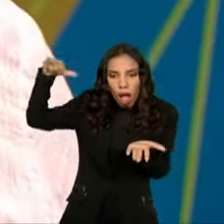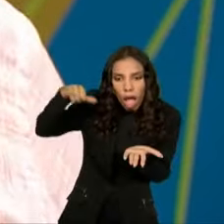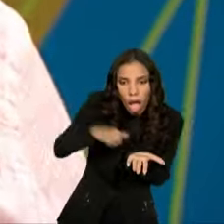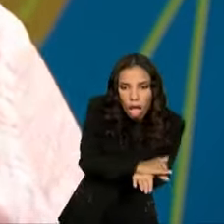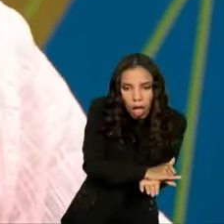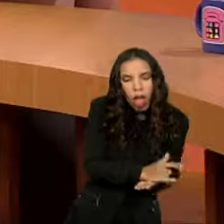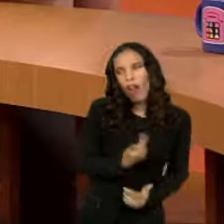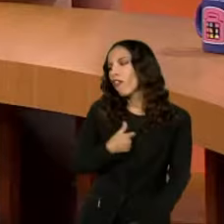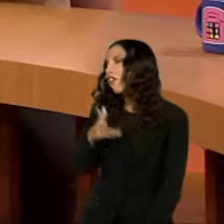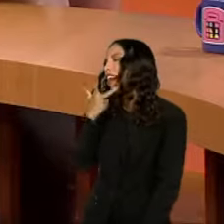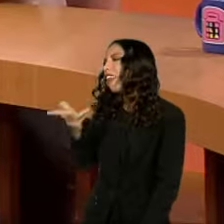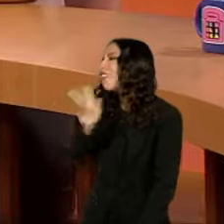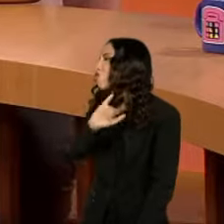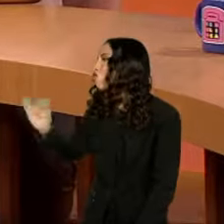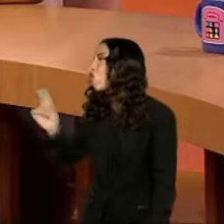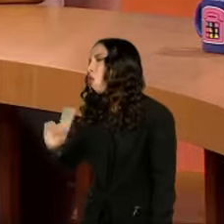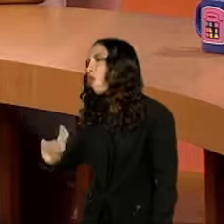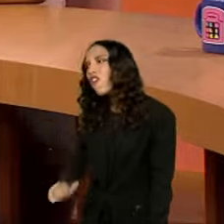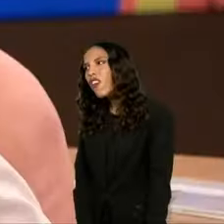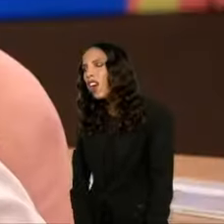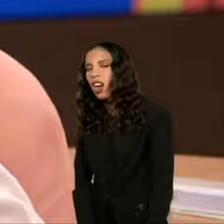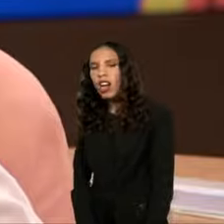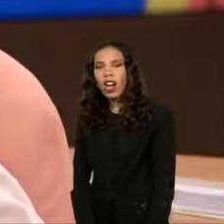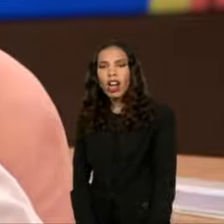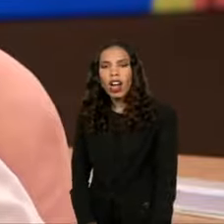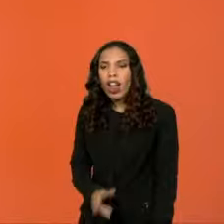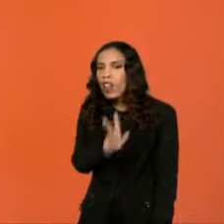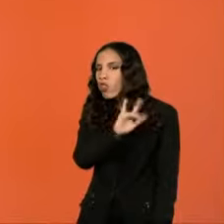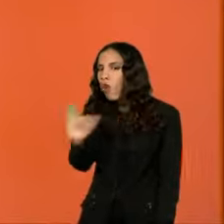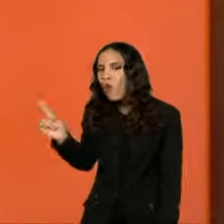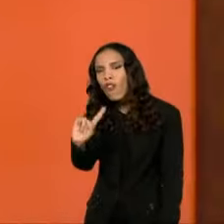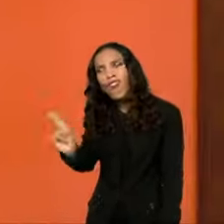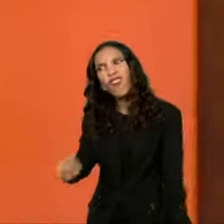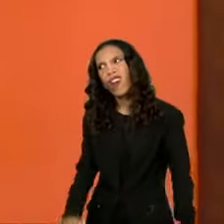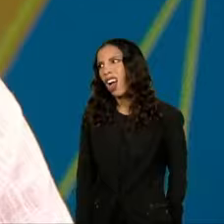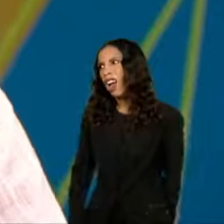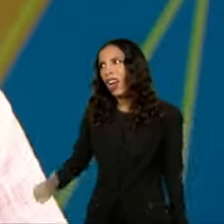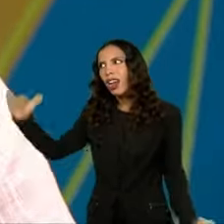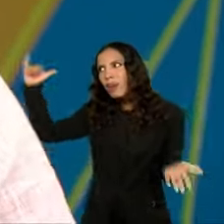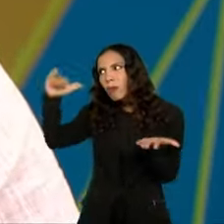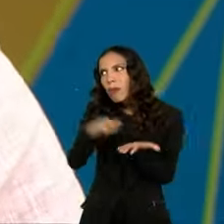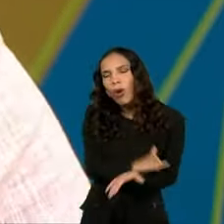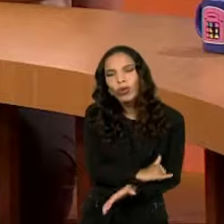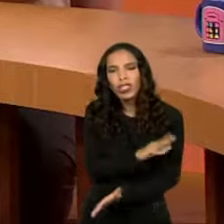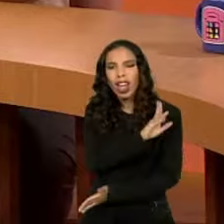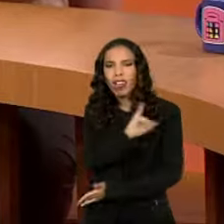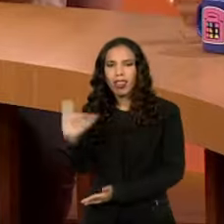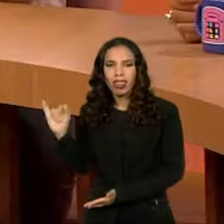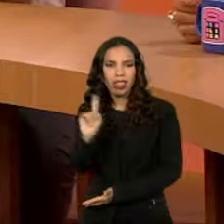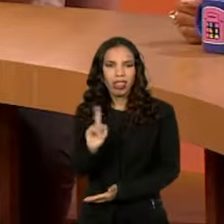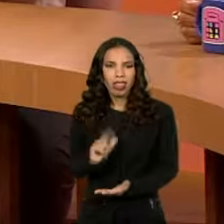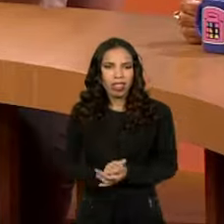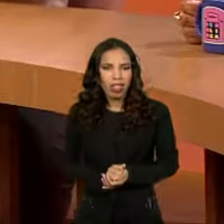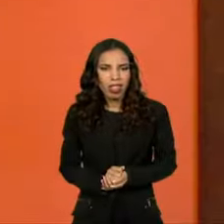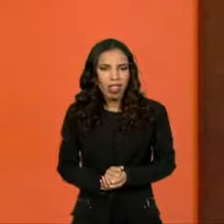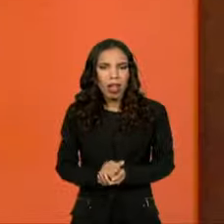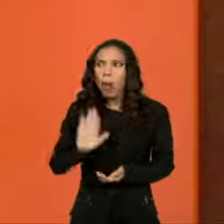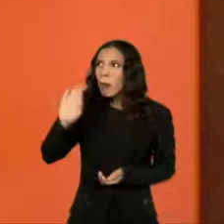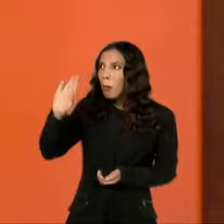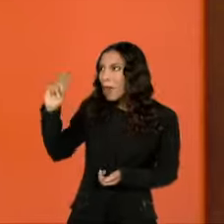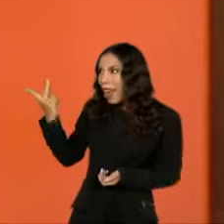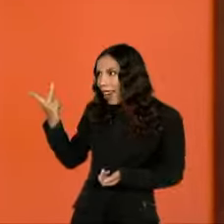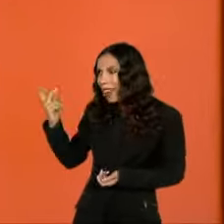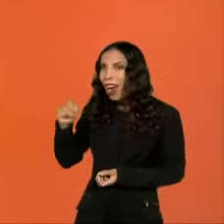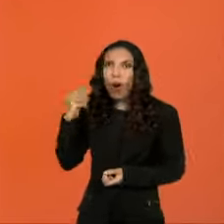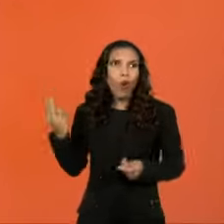Que agora ela vai falar com ele. Eu falei, não é melhor ele logo pra BH ou pra São Paulo? Tá pra ele logo pra BH ou pra São Paulo? Foi parar